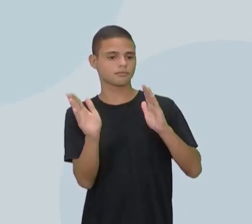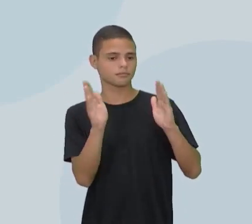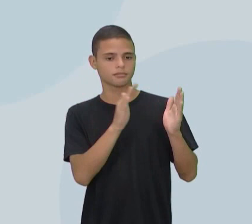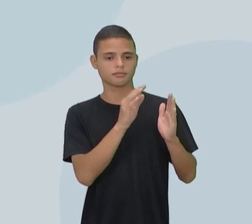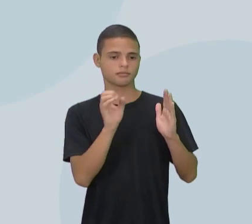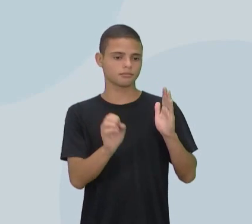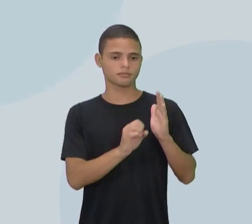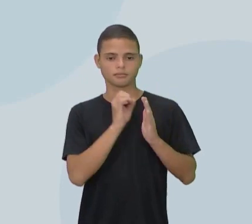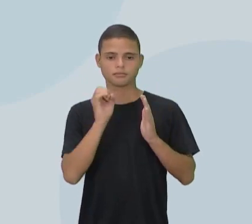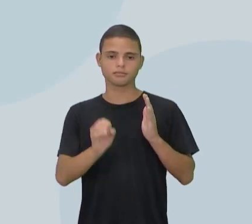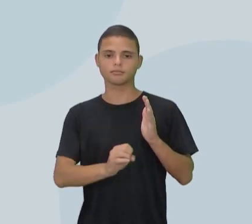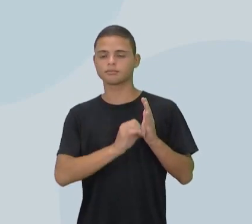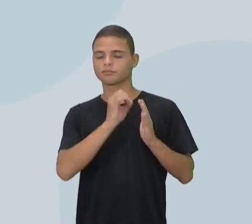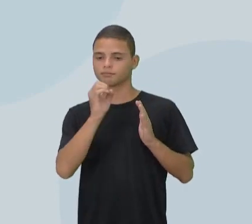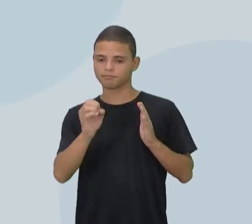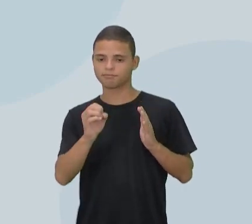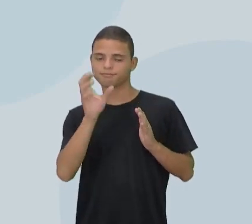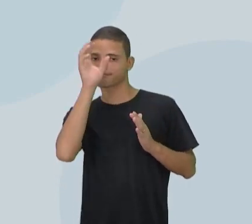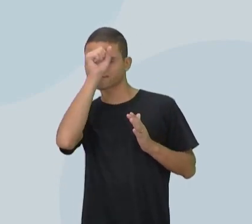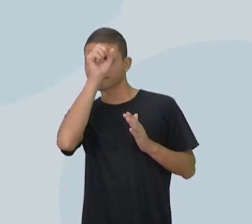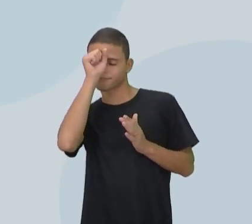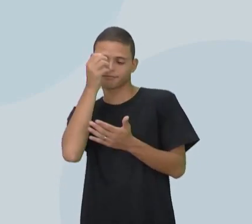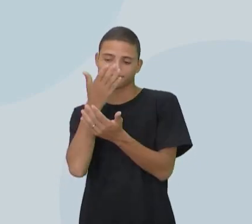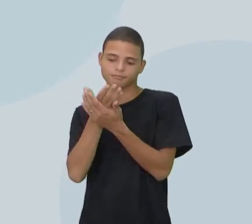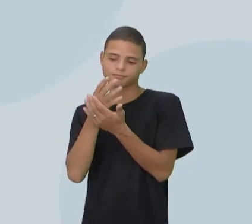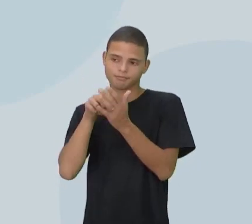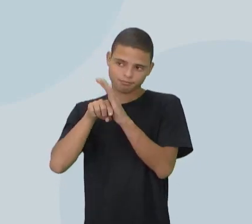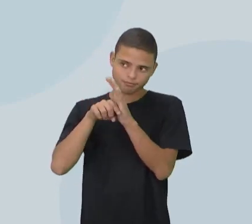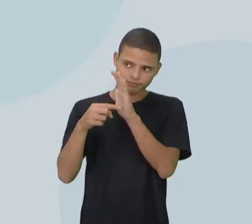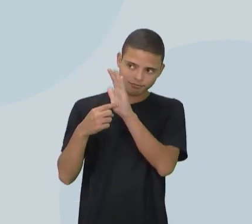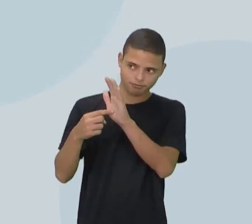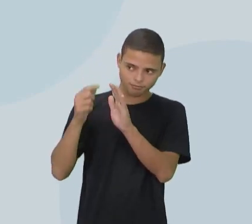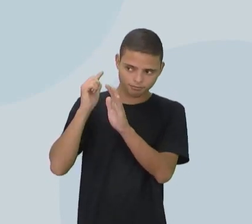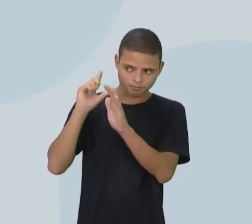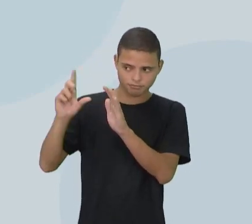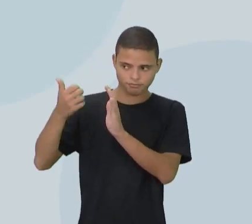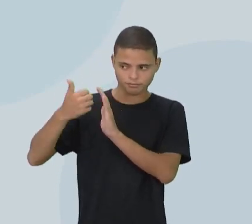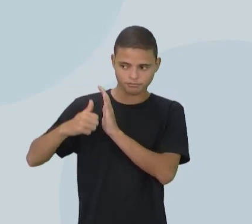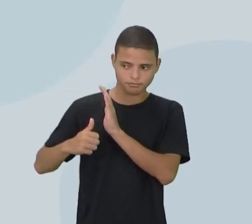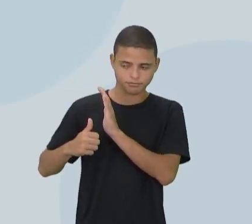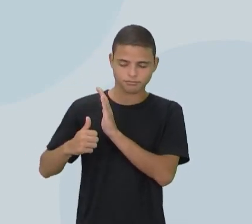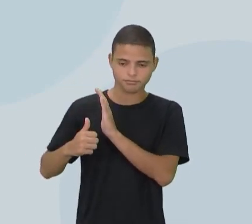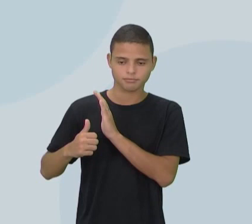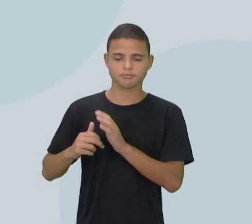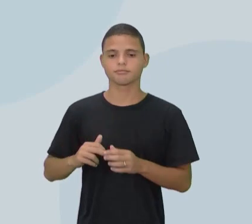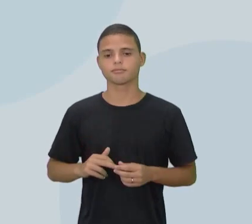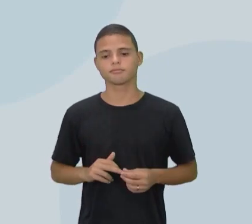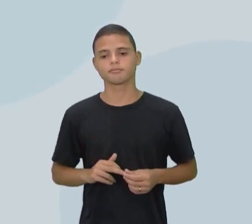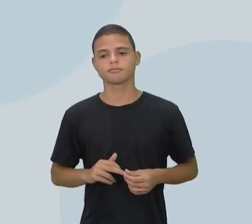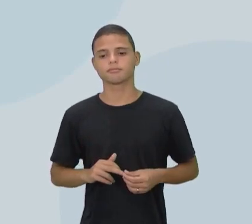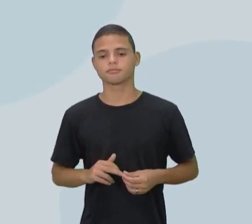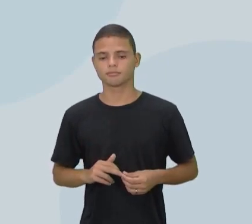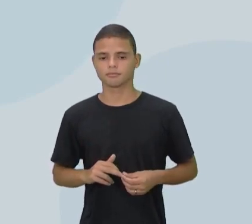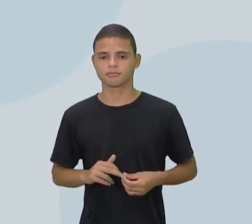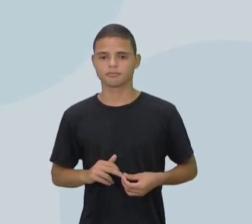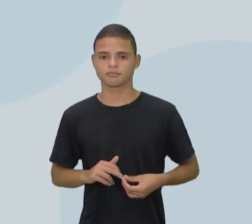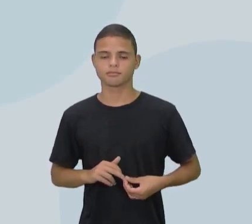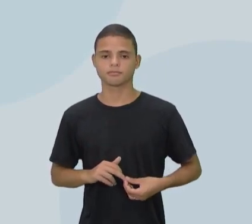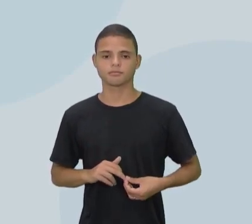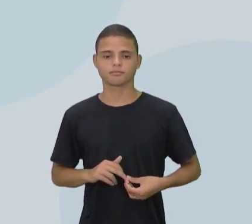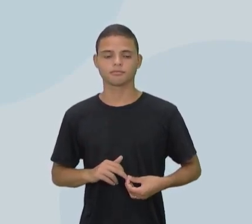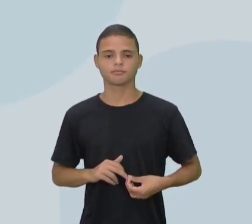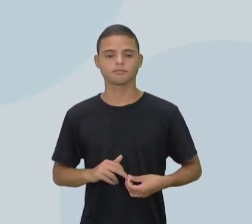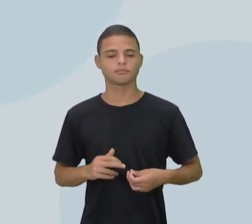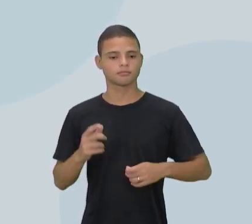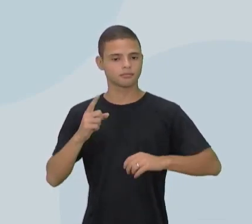professor Orenci, e aí ó, eu fiz essa pesquisa, o senhor pode considerar essa pesquisa aqui, ó? Na verdade, dentro da materialidade que pode